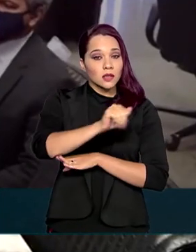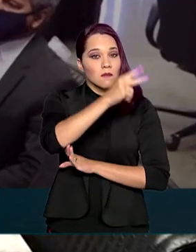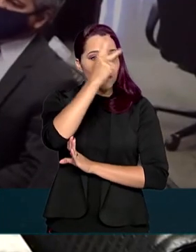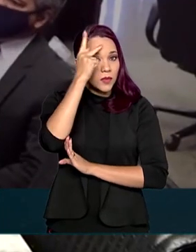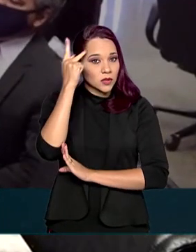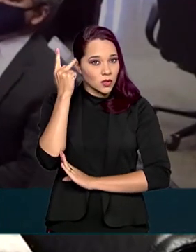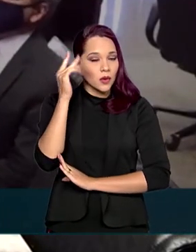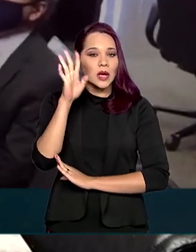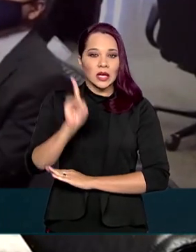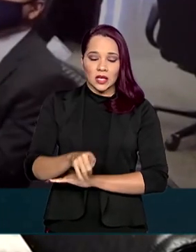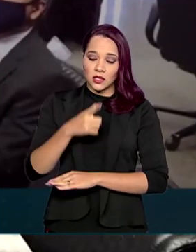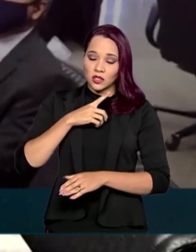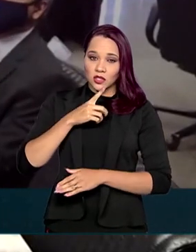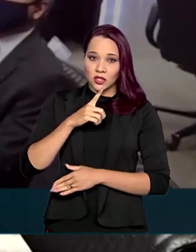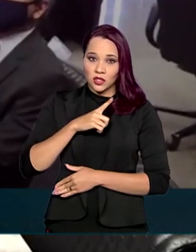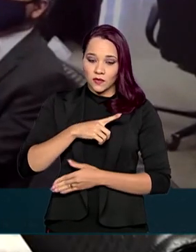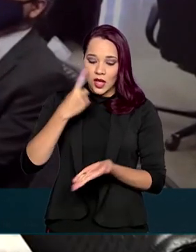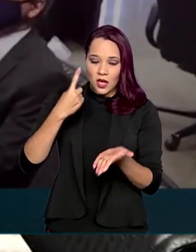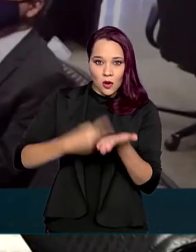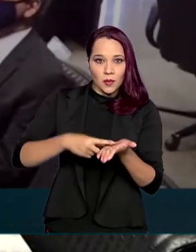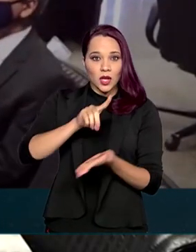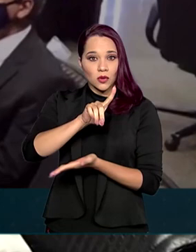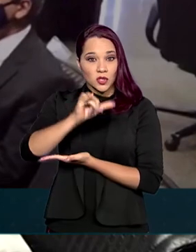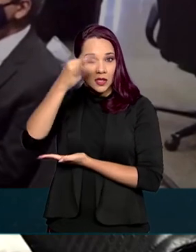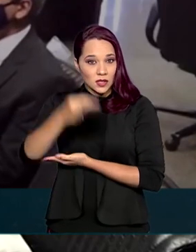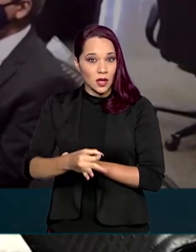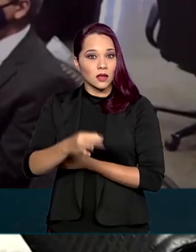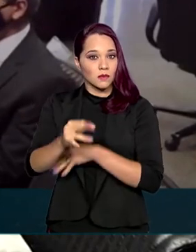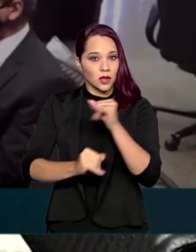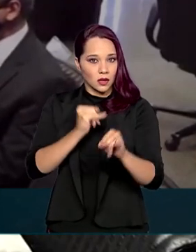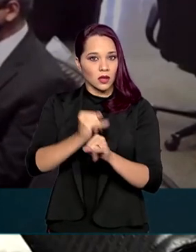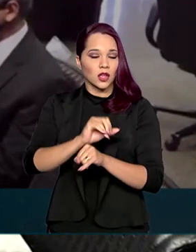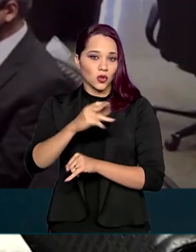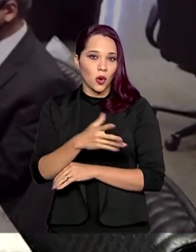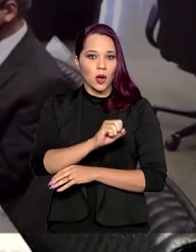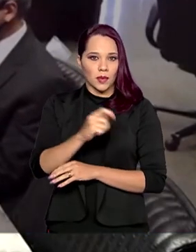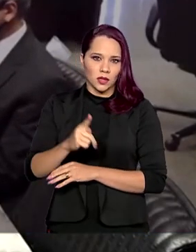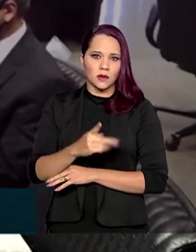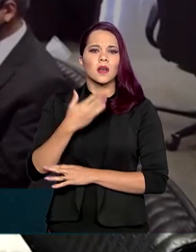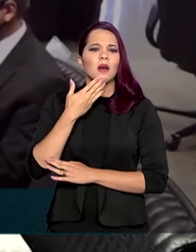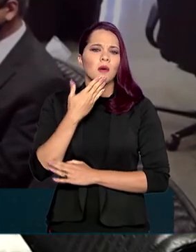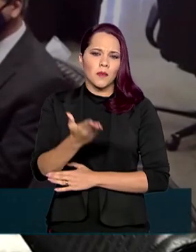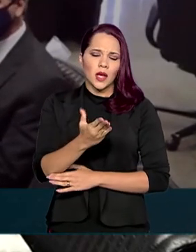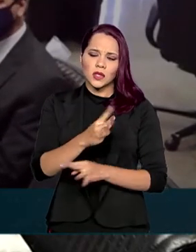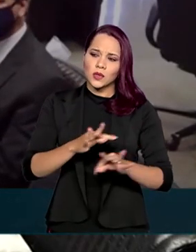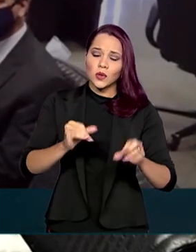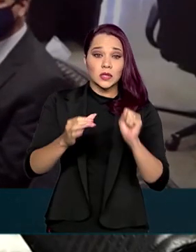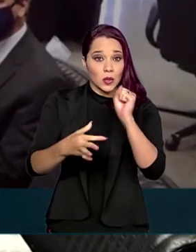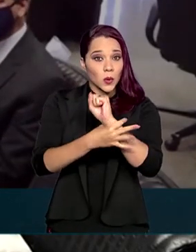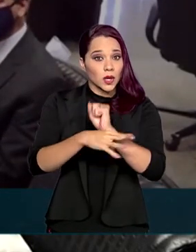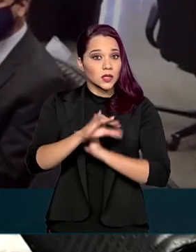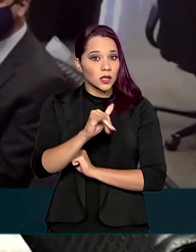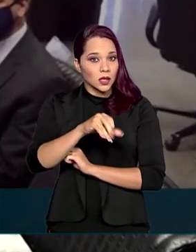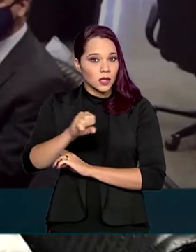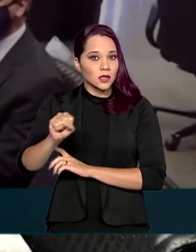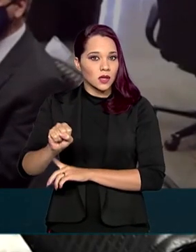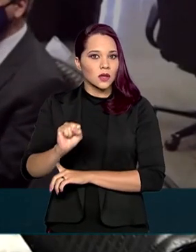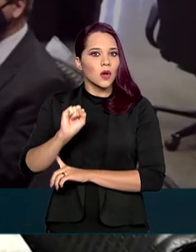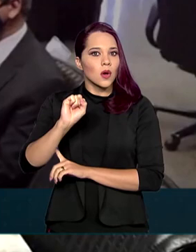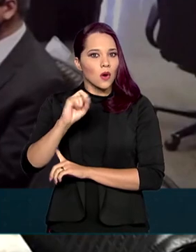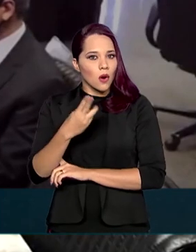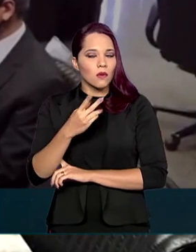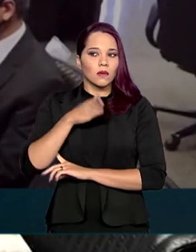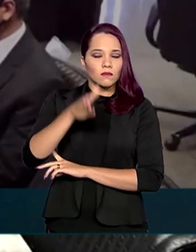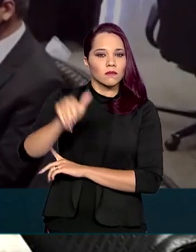com o agendamento. Isso é fundamental. Portanto, deixo aqui um apelo aos segurados do INSS e àqueles que procuram